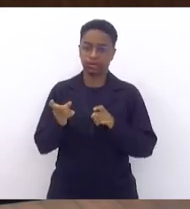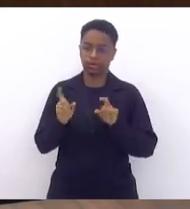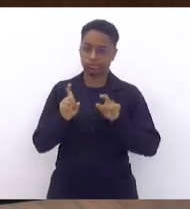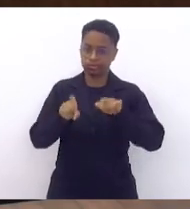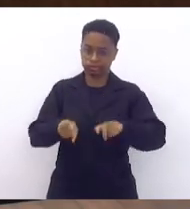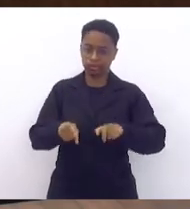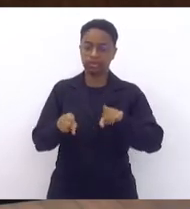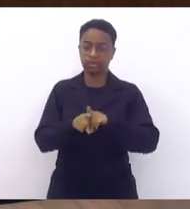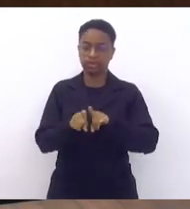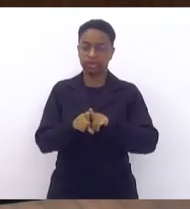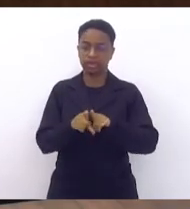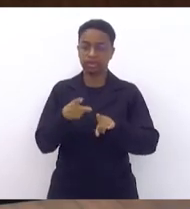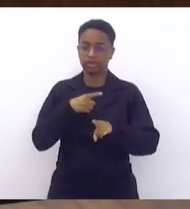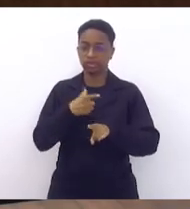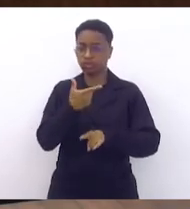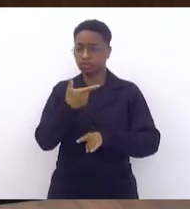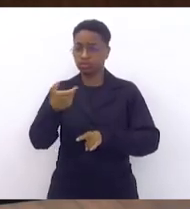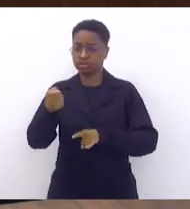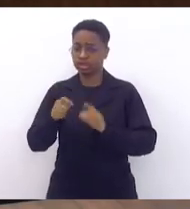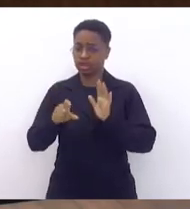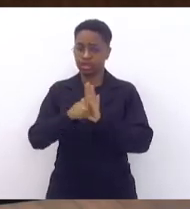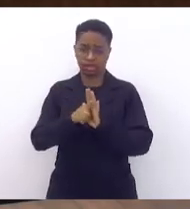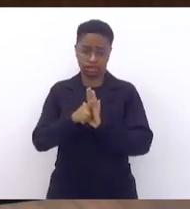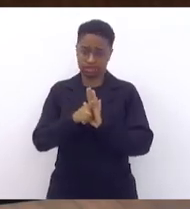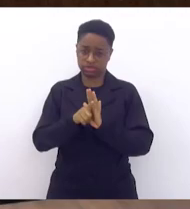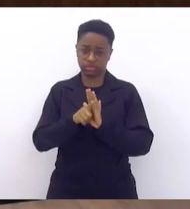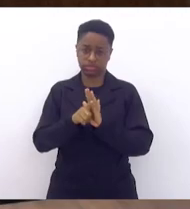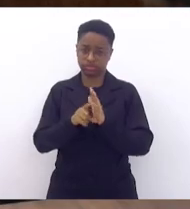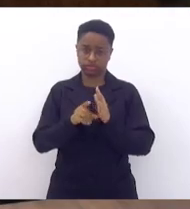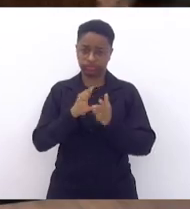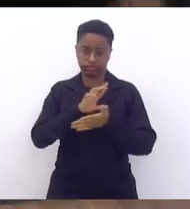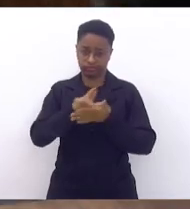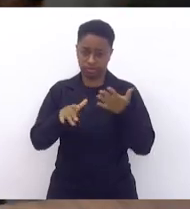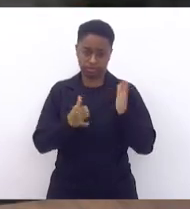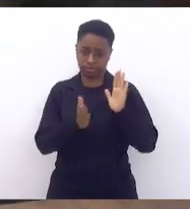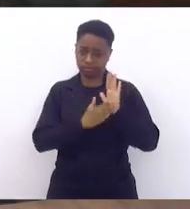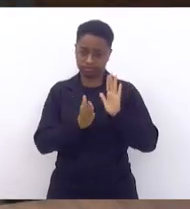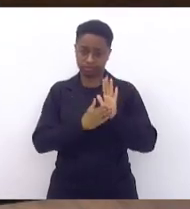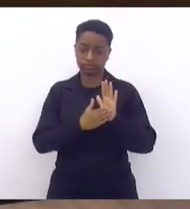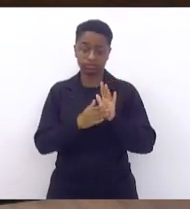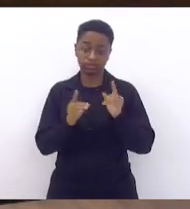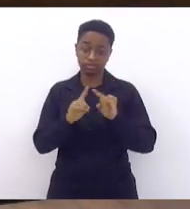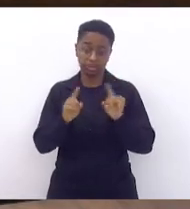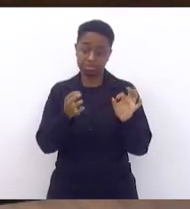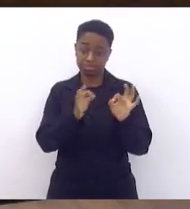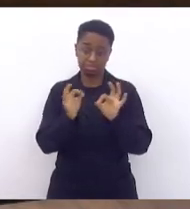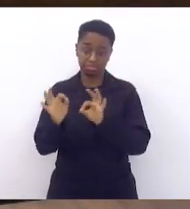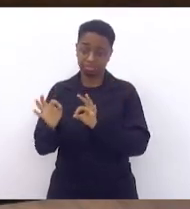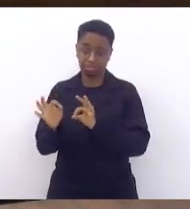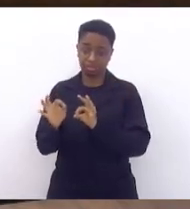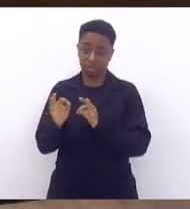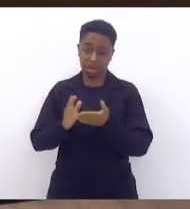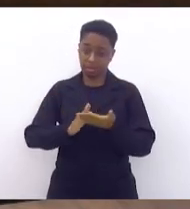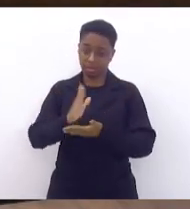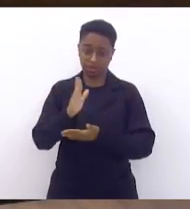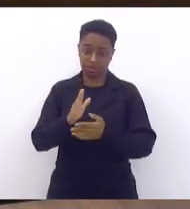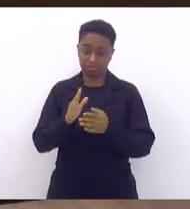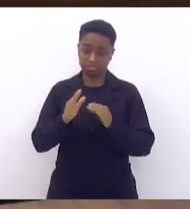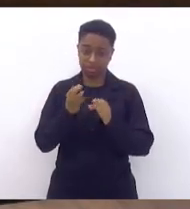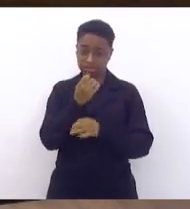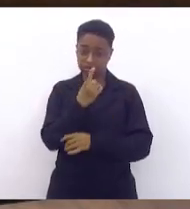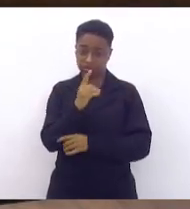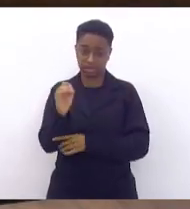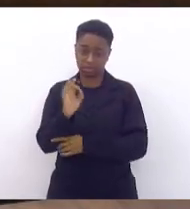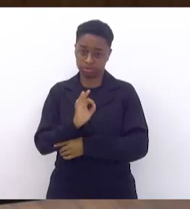Nenhuma delas foi aprovada como eu apresentei inicialmente. Vossa Excelência é mesmo uma, que apresentou emendas boas que melhoraram minhas